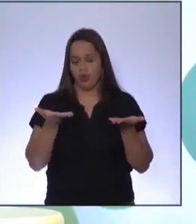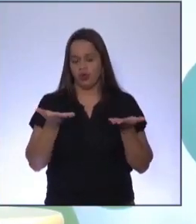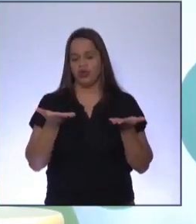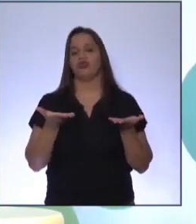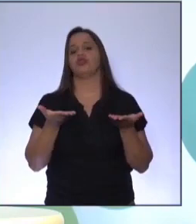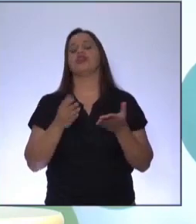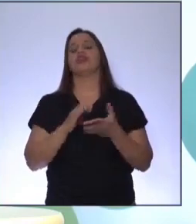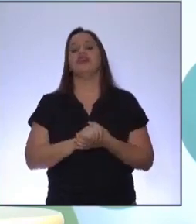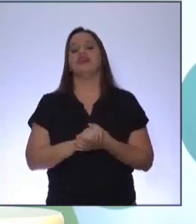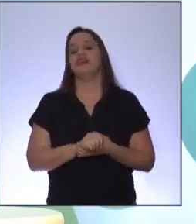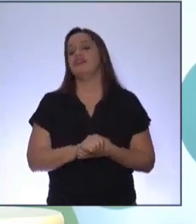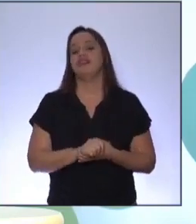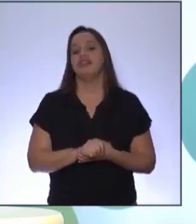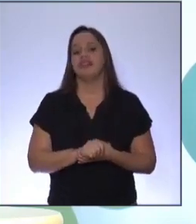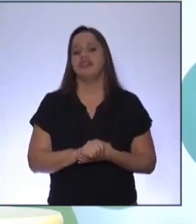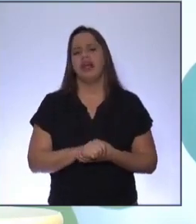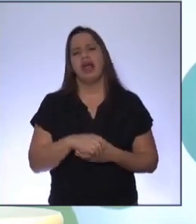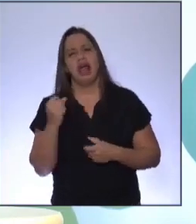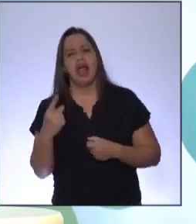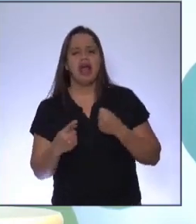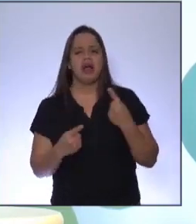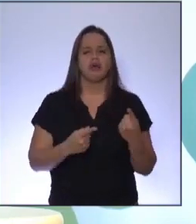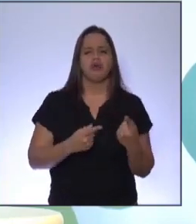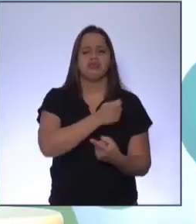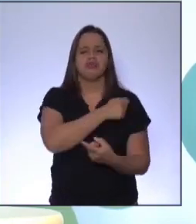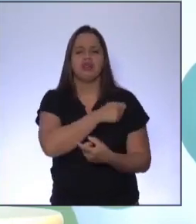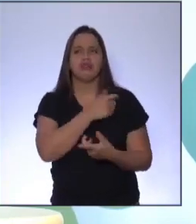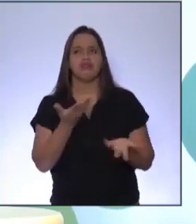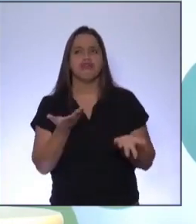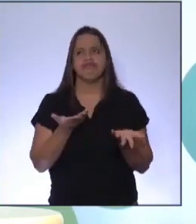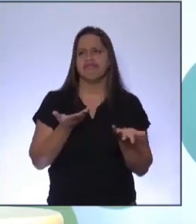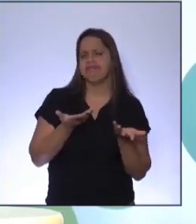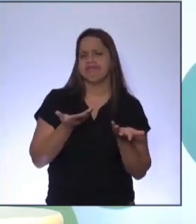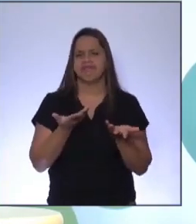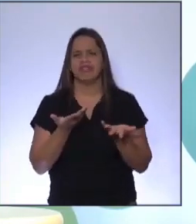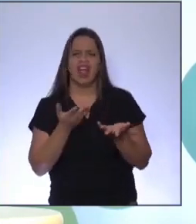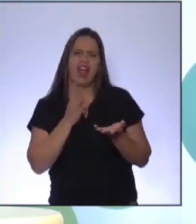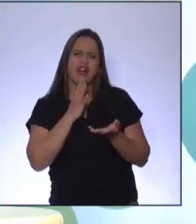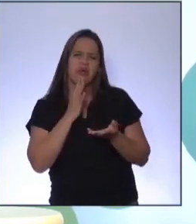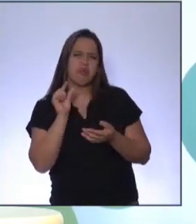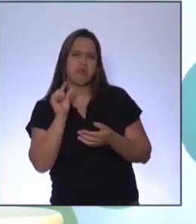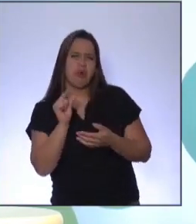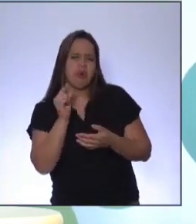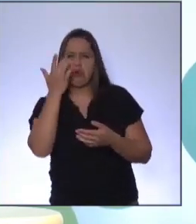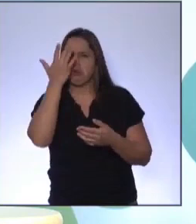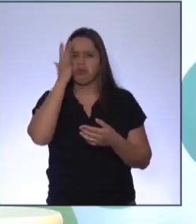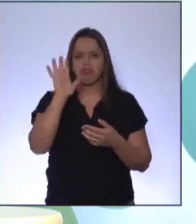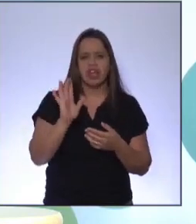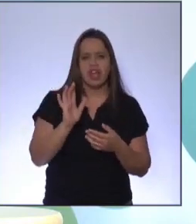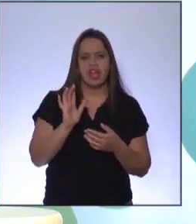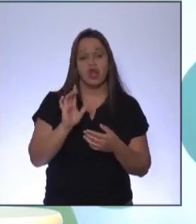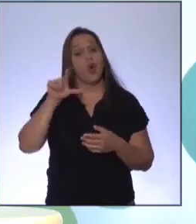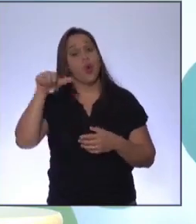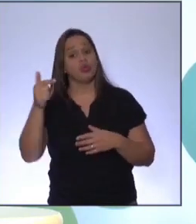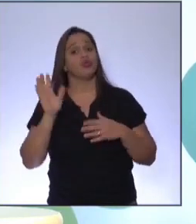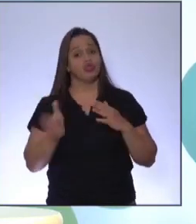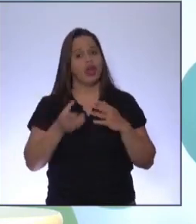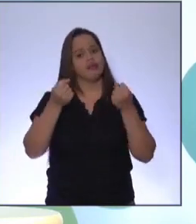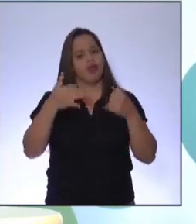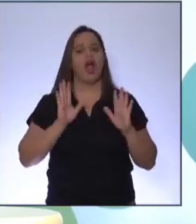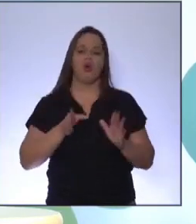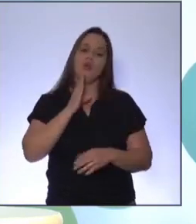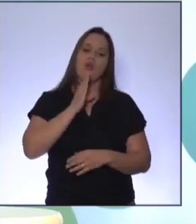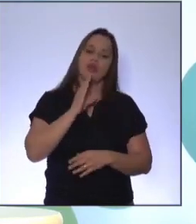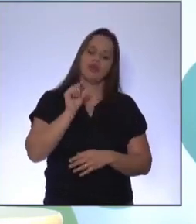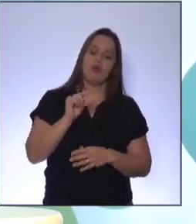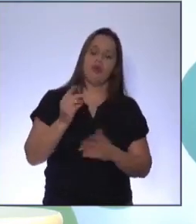assunto sobre mistura, alguns alunos falaram que não tinha tanto conhecimento, outros colocaram que já teriam um conhecimento. Então,